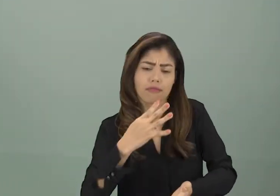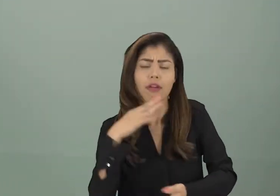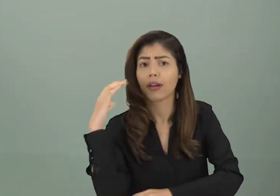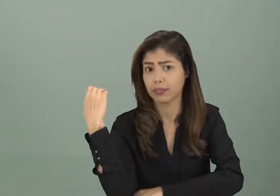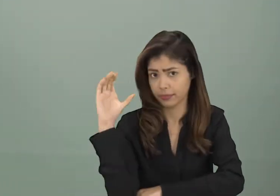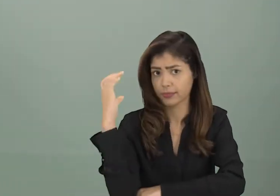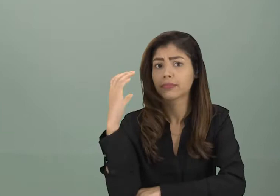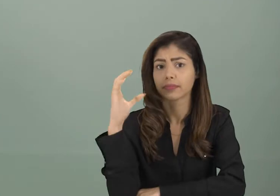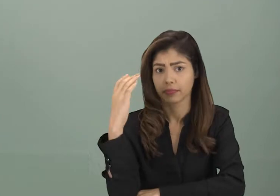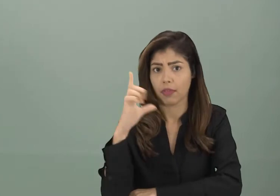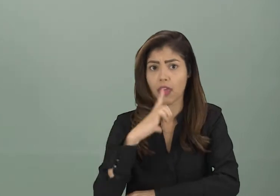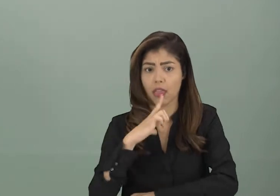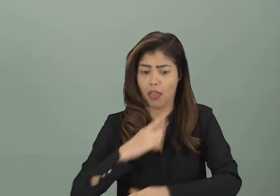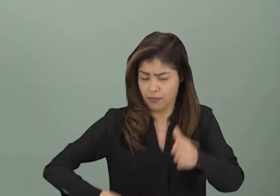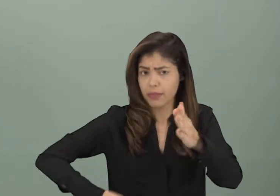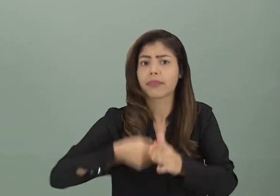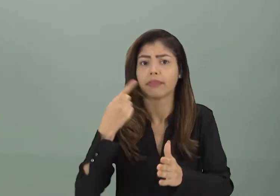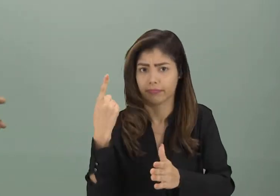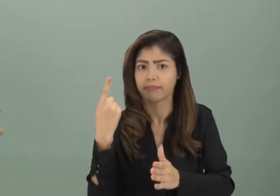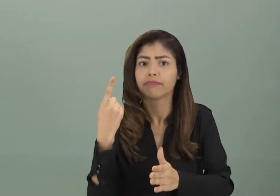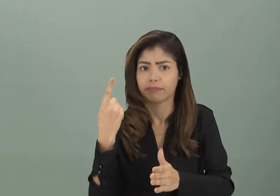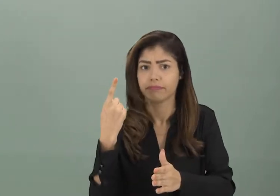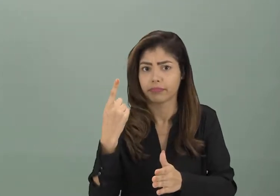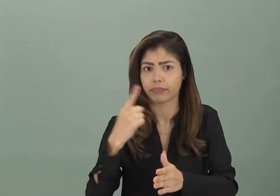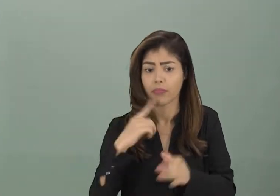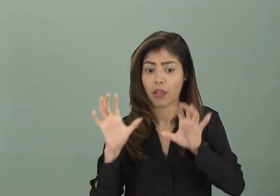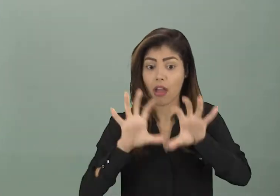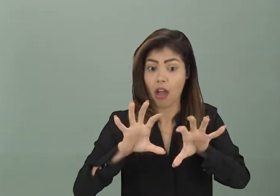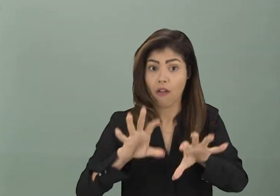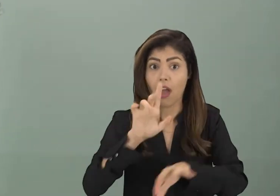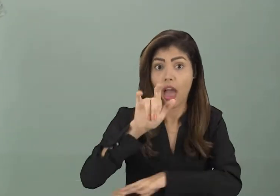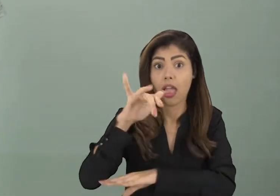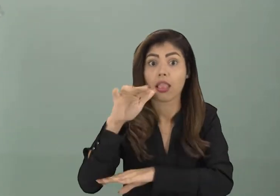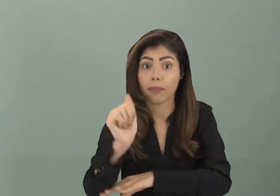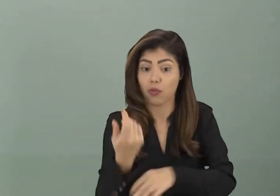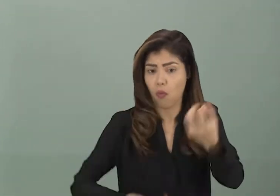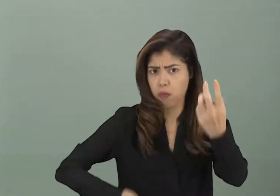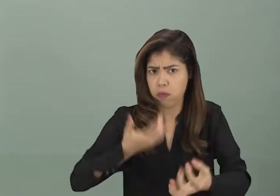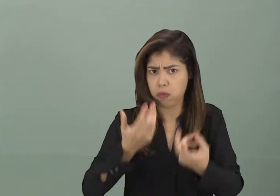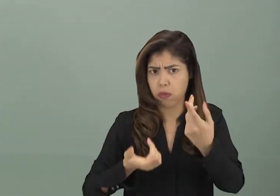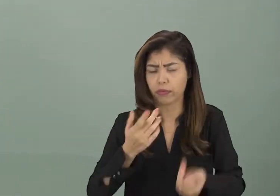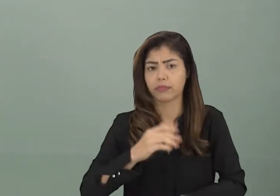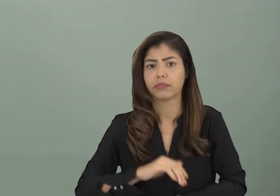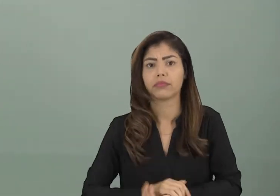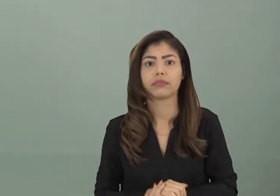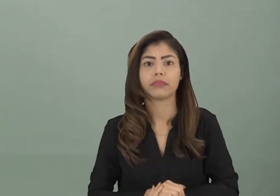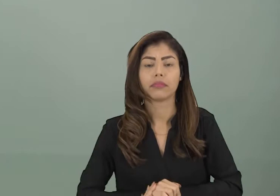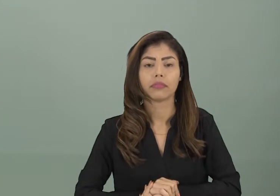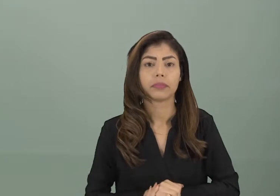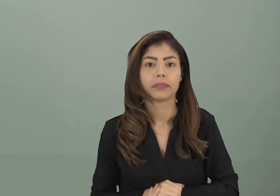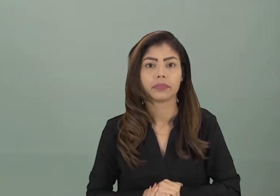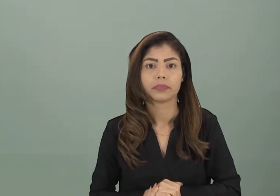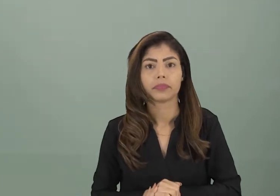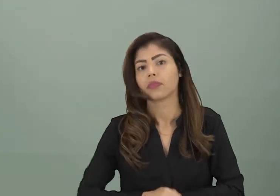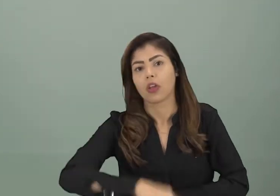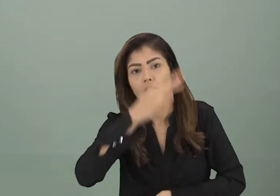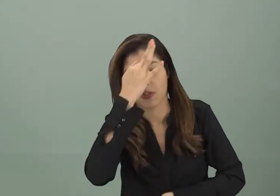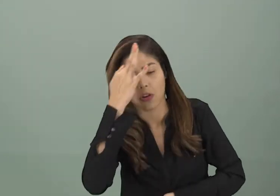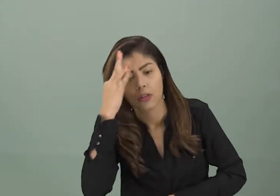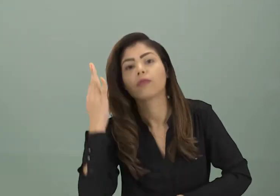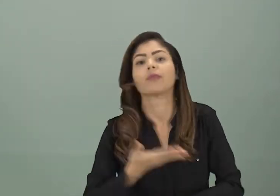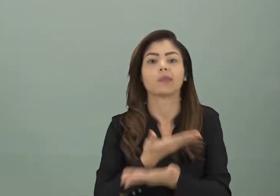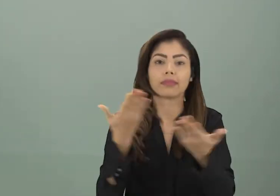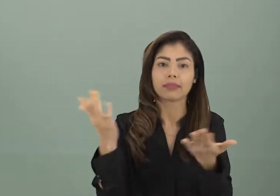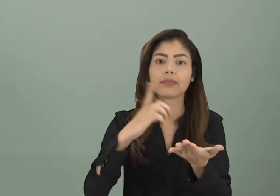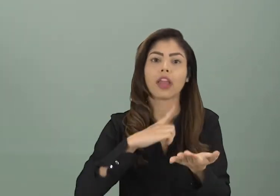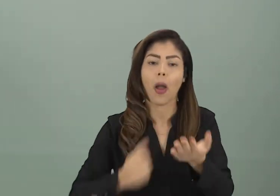ciência, as causas primeiras, estavam nesse elemento chamado fogo. Esses filósofos, então, buscam